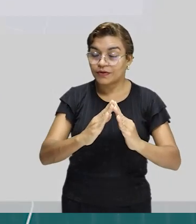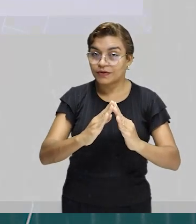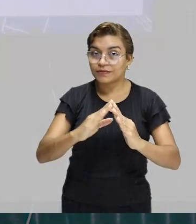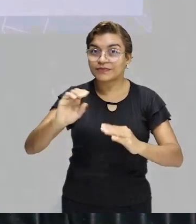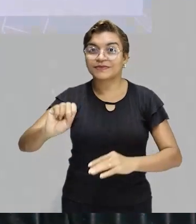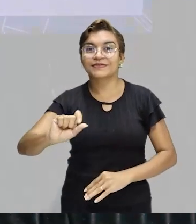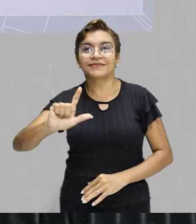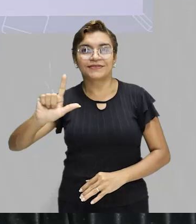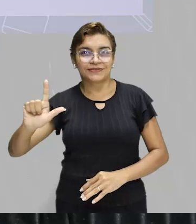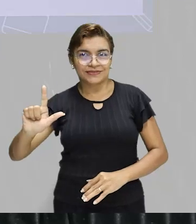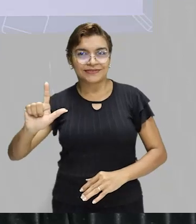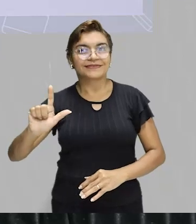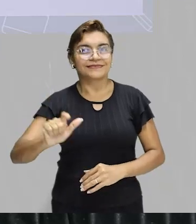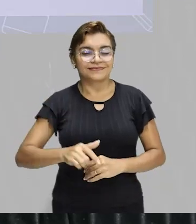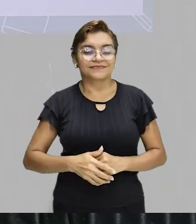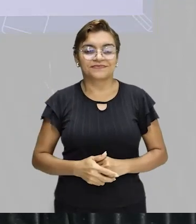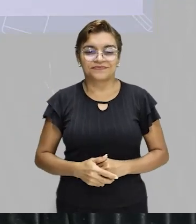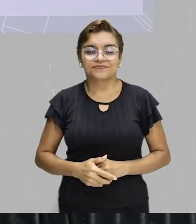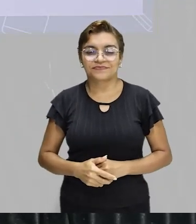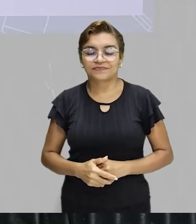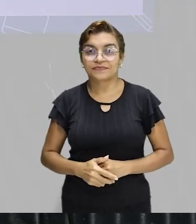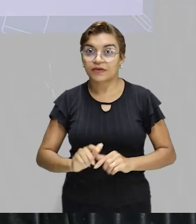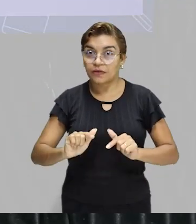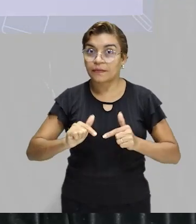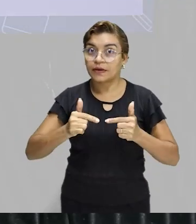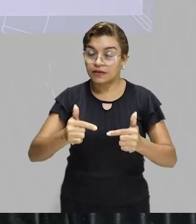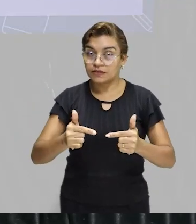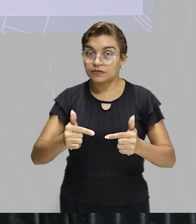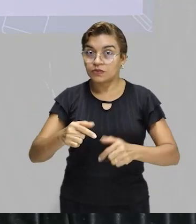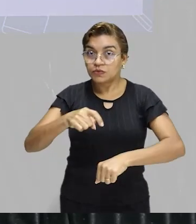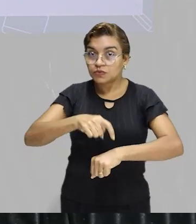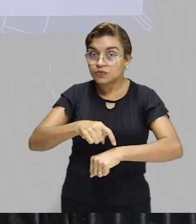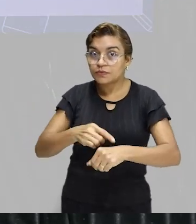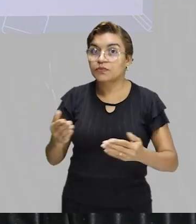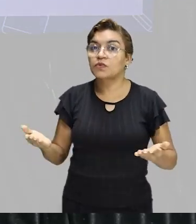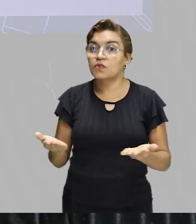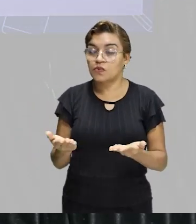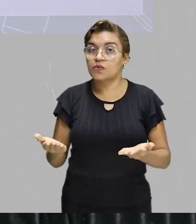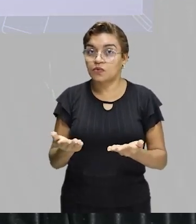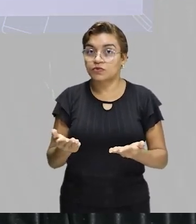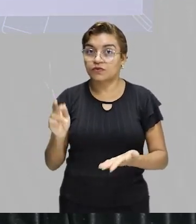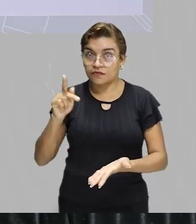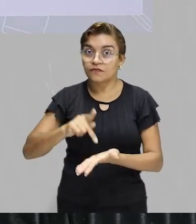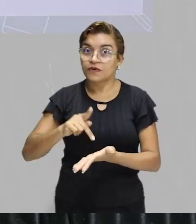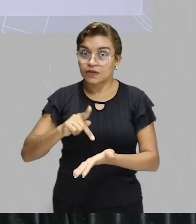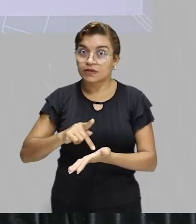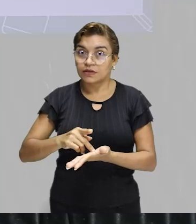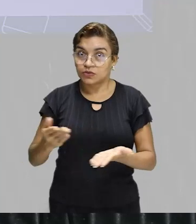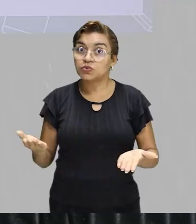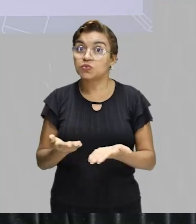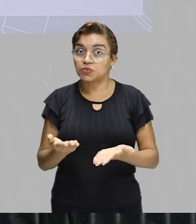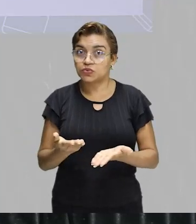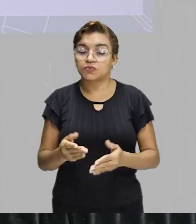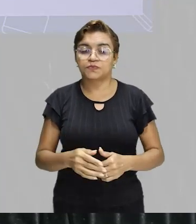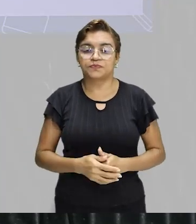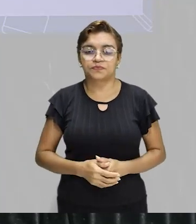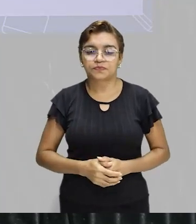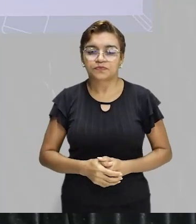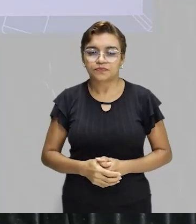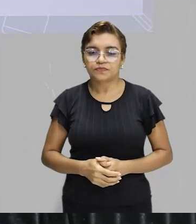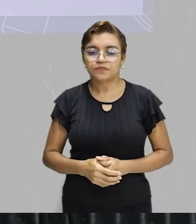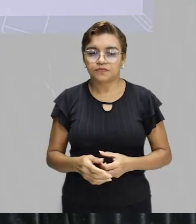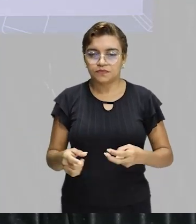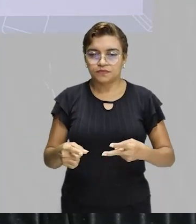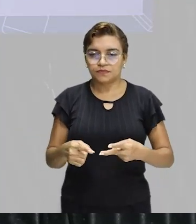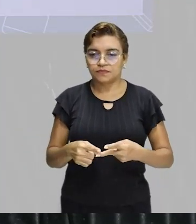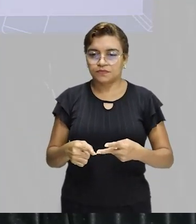We live in São Luís. É uma ação do tempo atual, é uma realidade presente. O